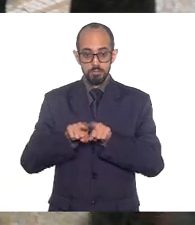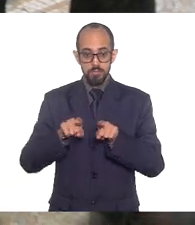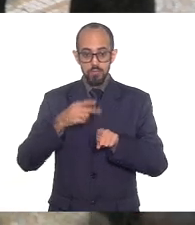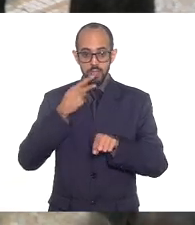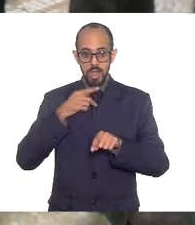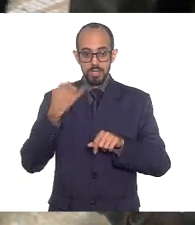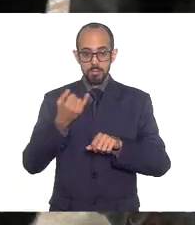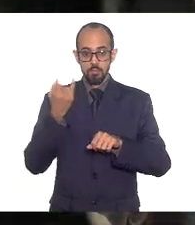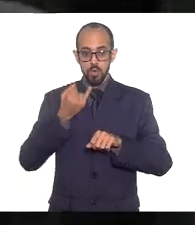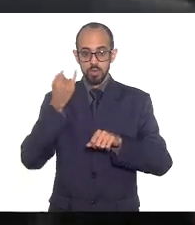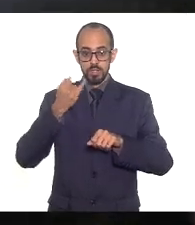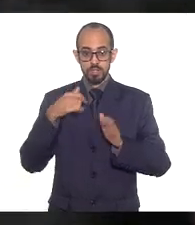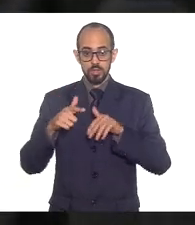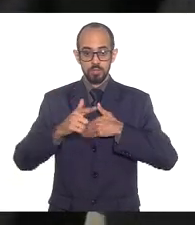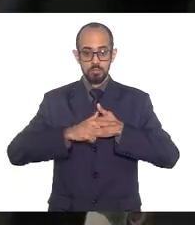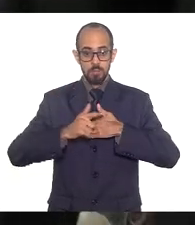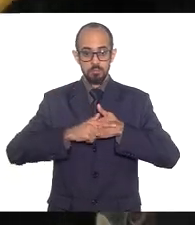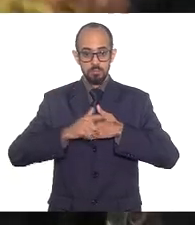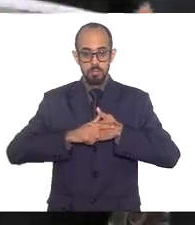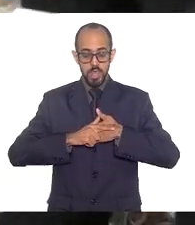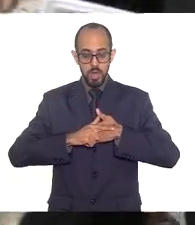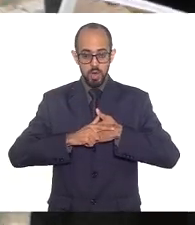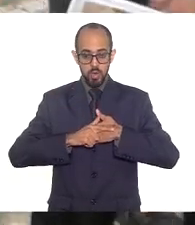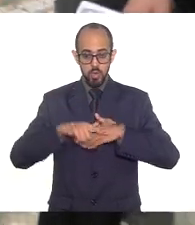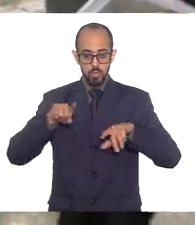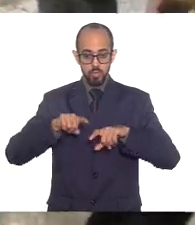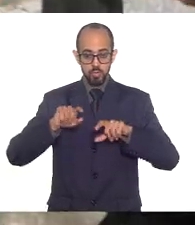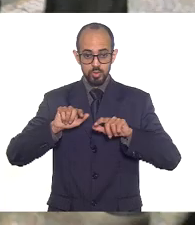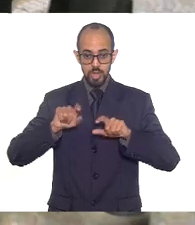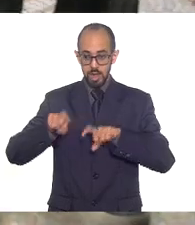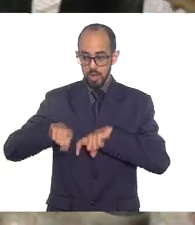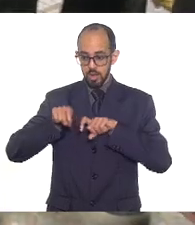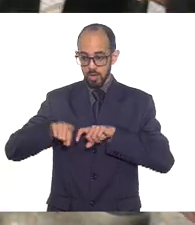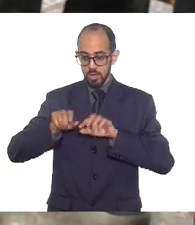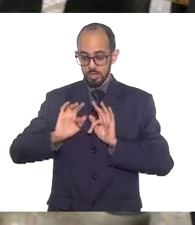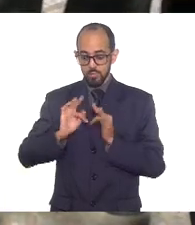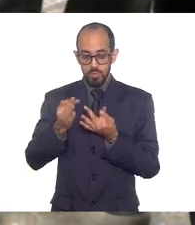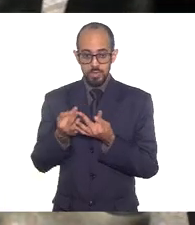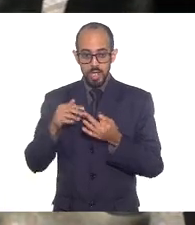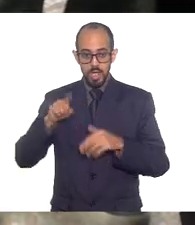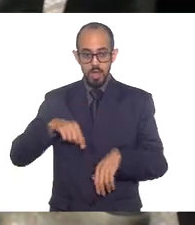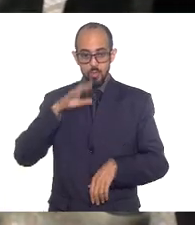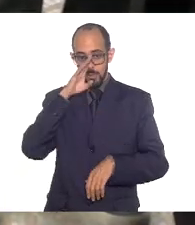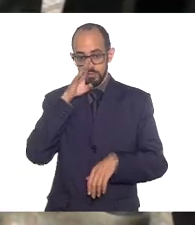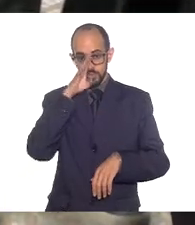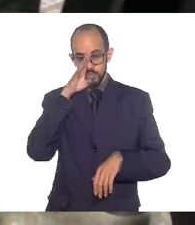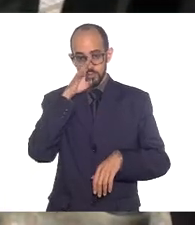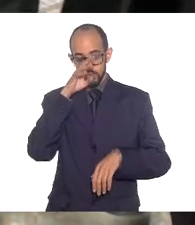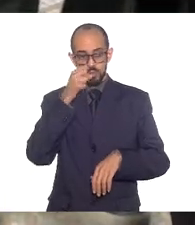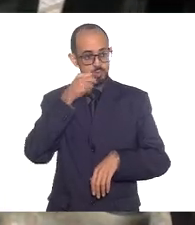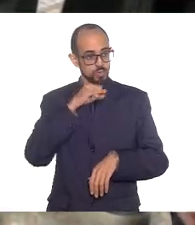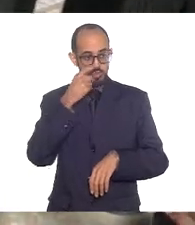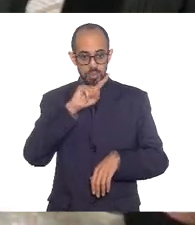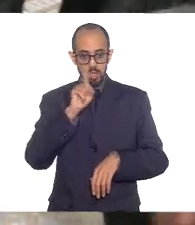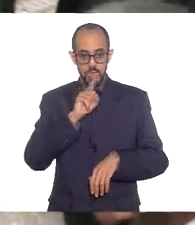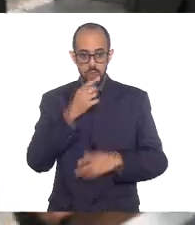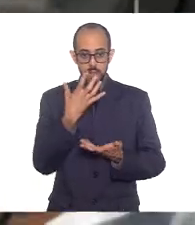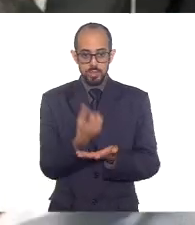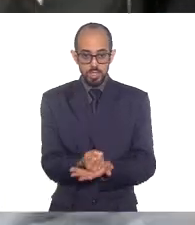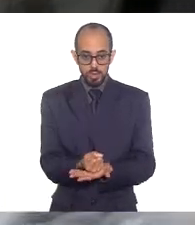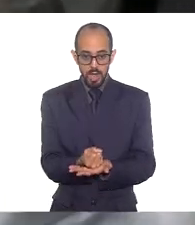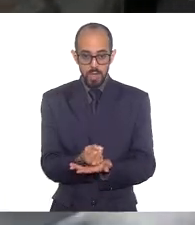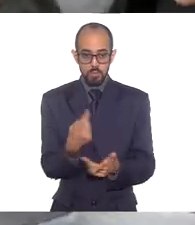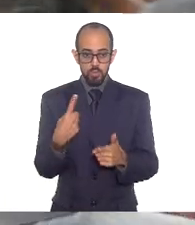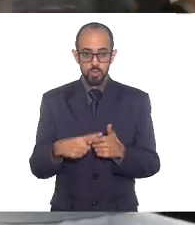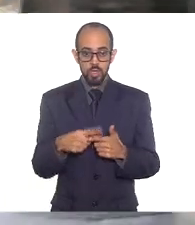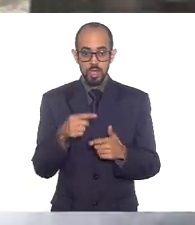do pequeno agricultor e da Agricultura Familiar o nosso estado é um absurdo você não levar em conta isso daqui a pouco e nós